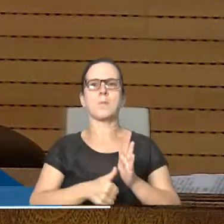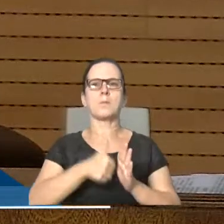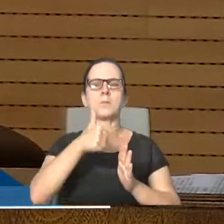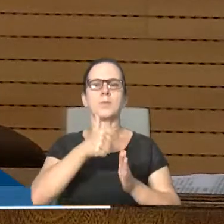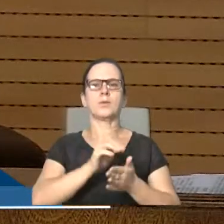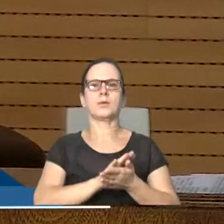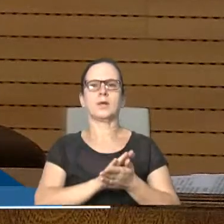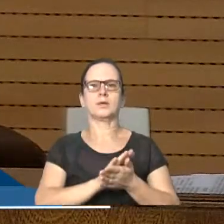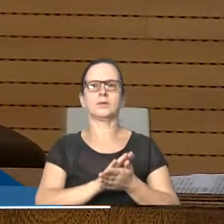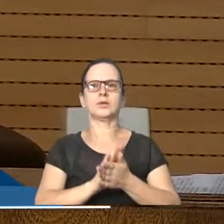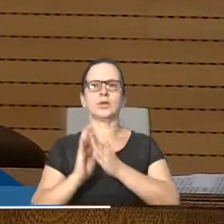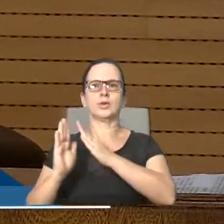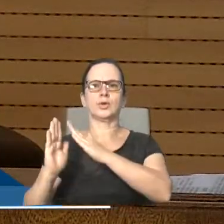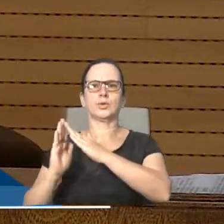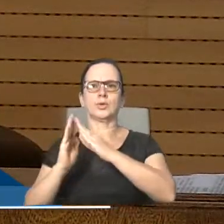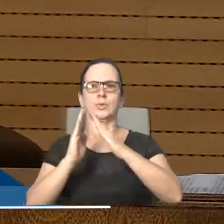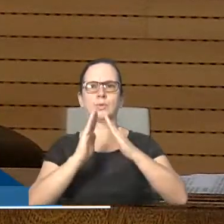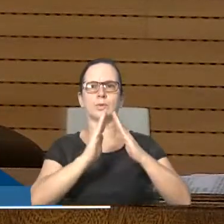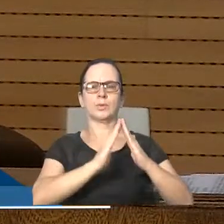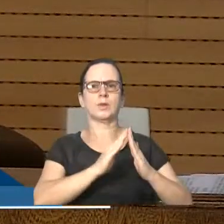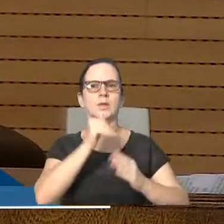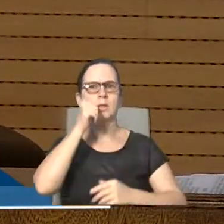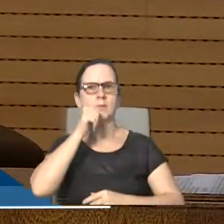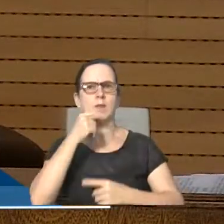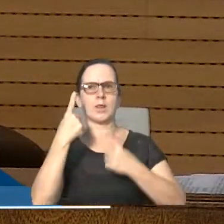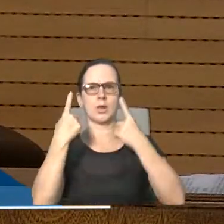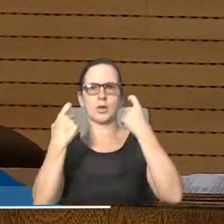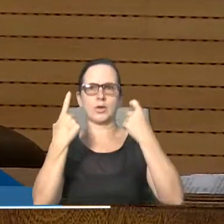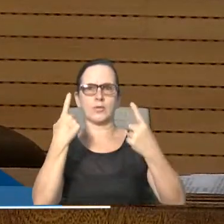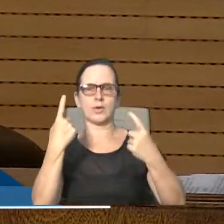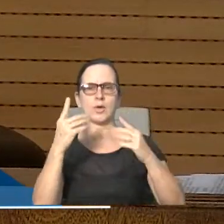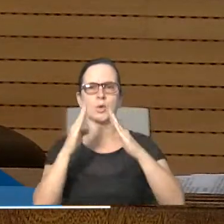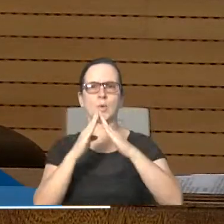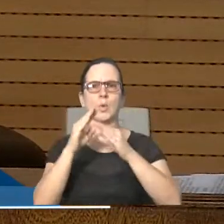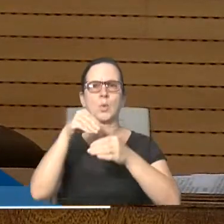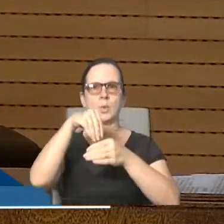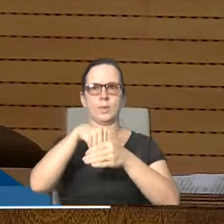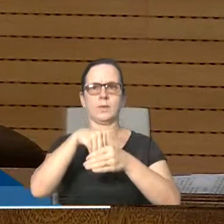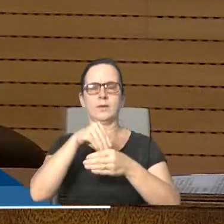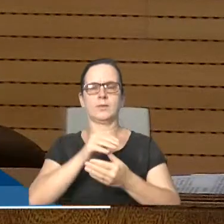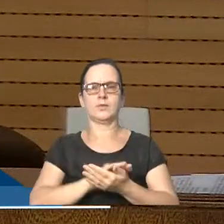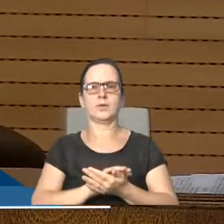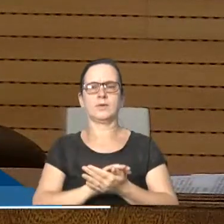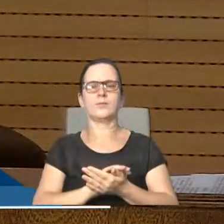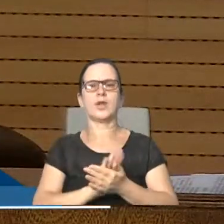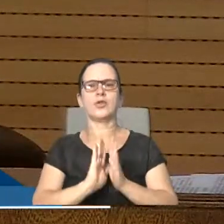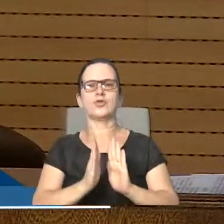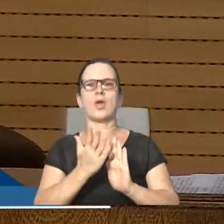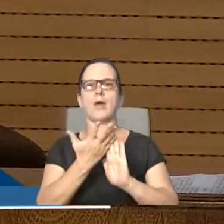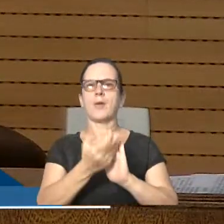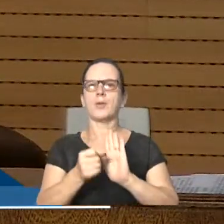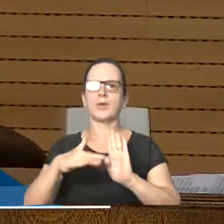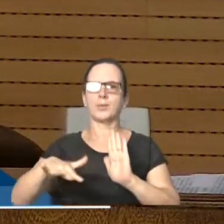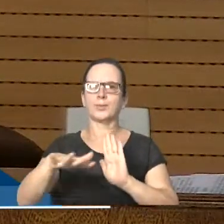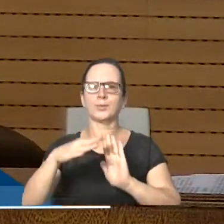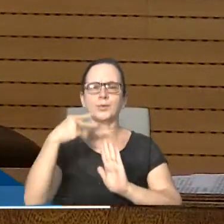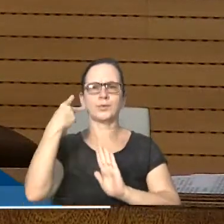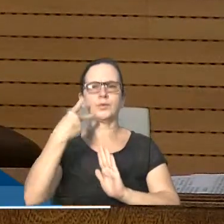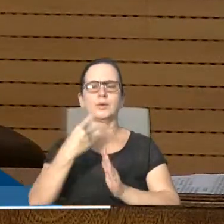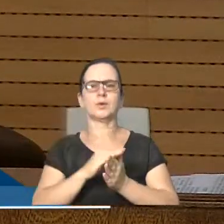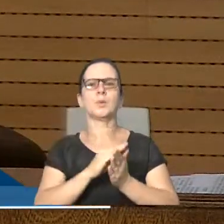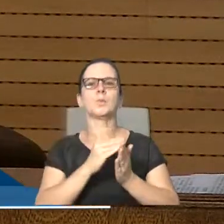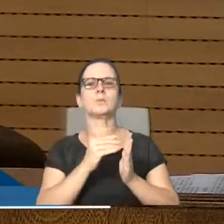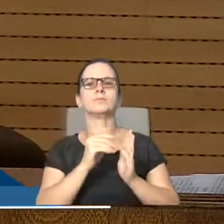na destinação de habitações para mulheres vítimas de violência doméstica e da outras providências, aprovado por esta nobre Câmara pelos